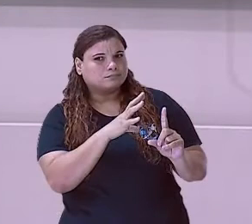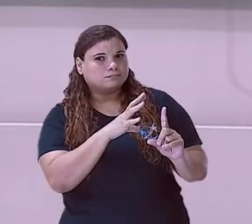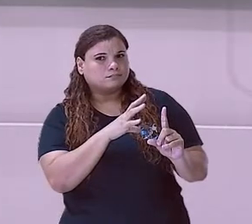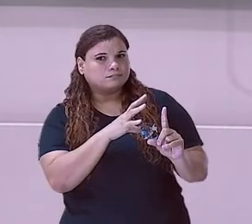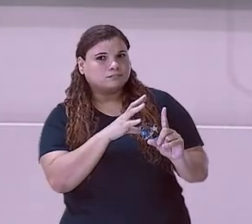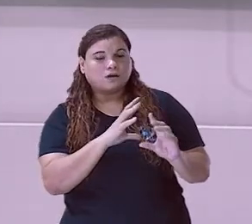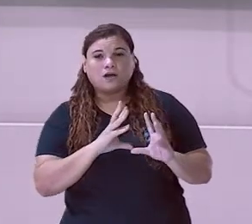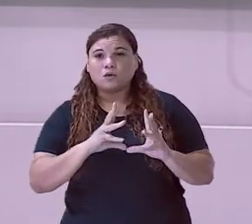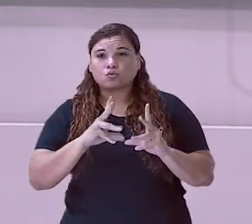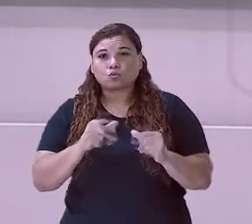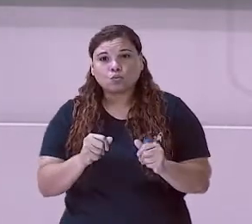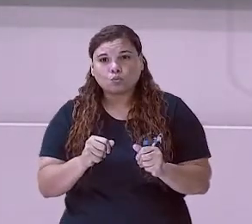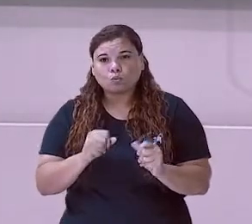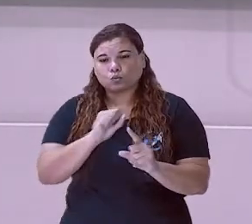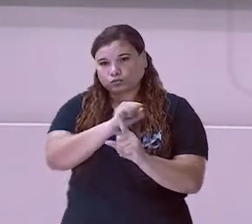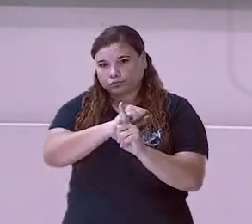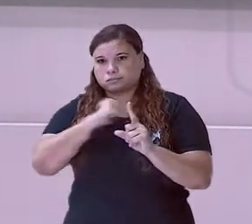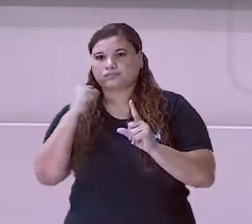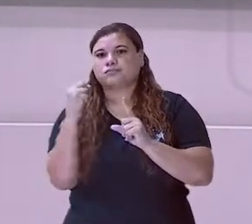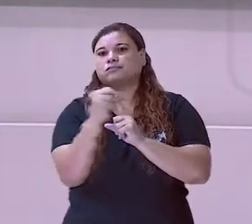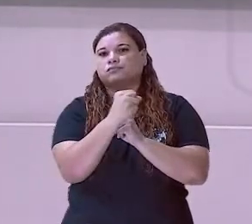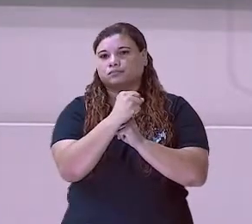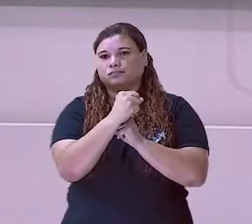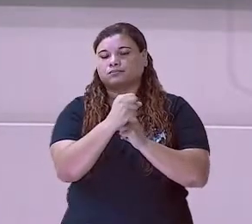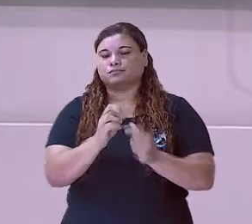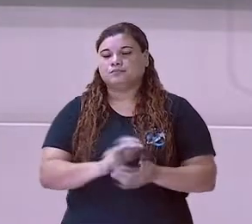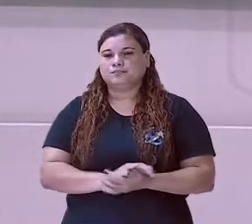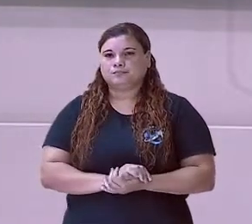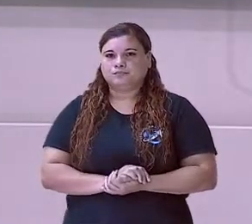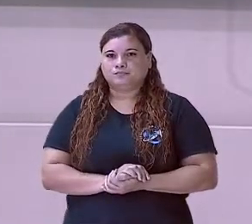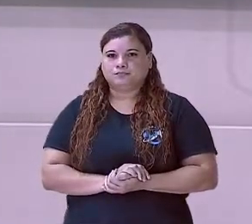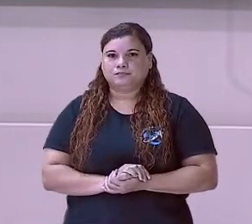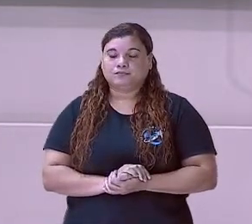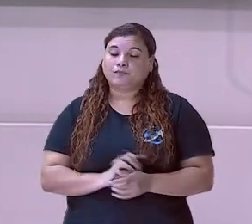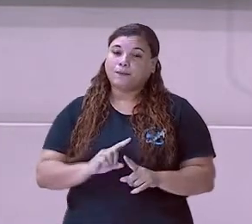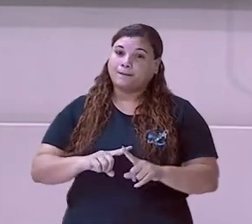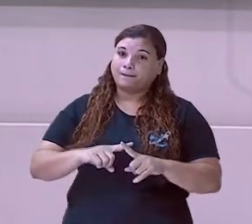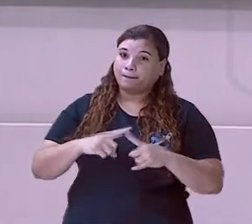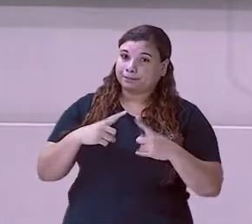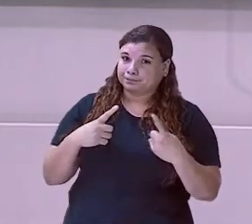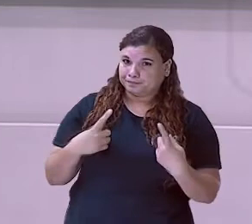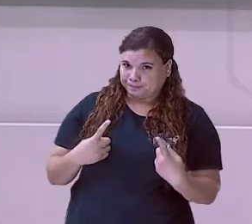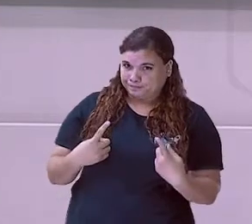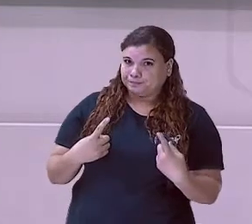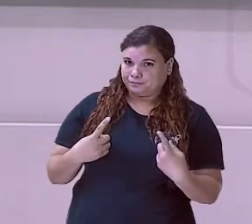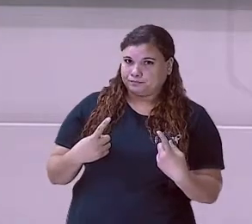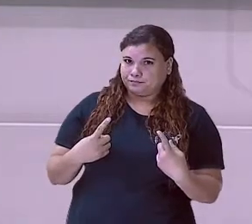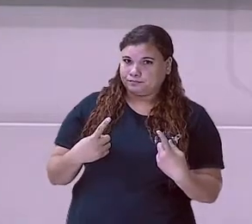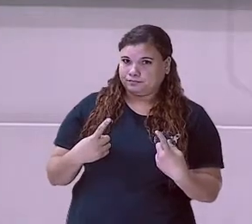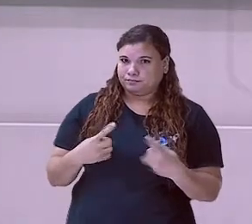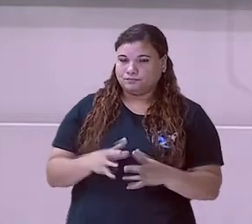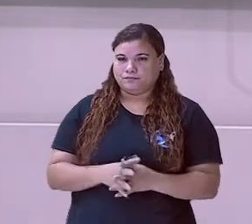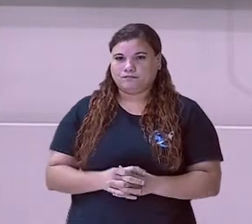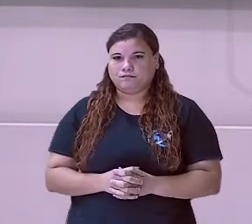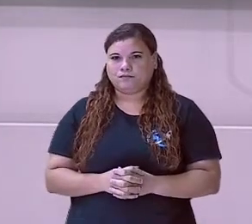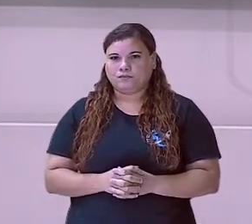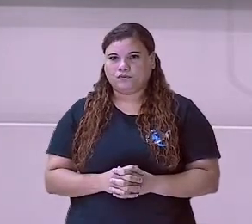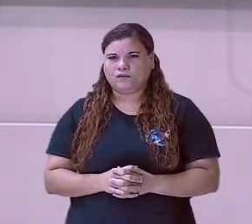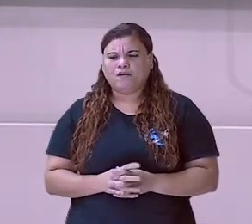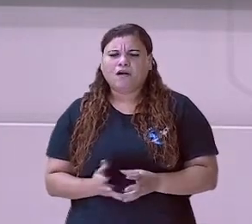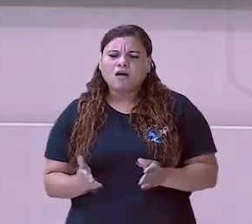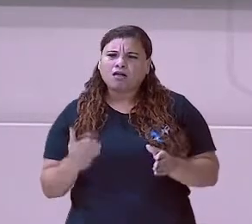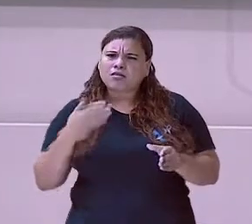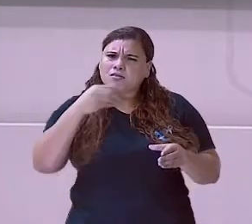toda a questão social, certo? Mas, nesse contexto de Guerra